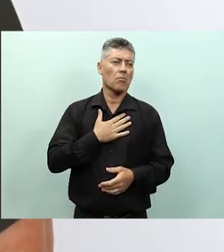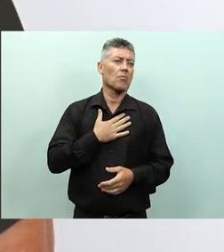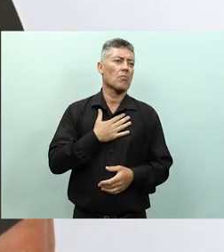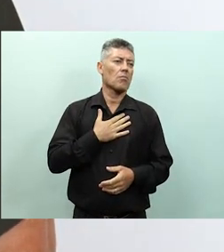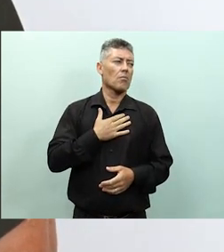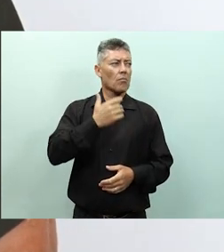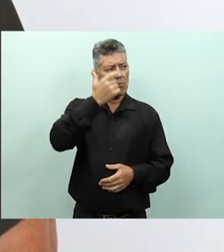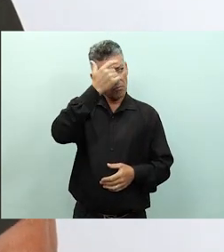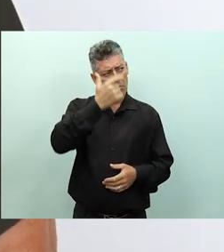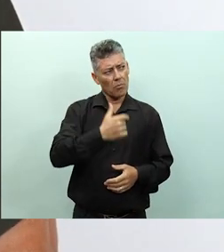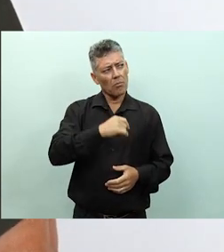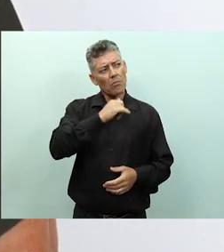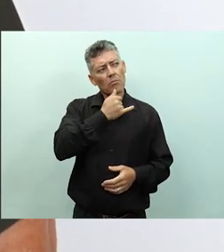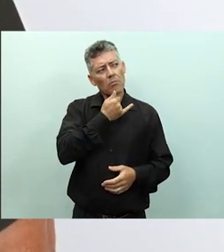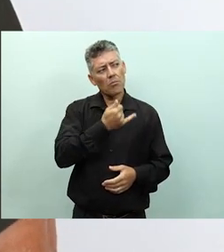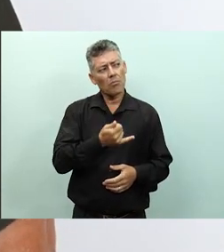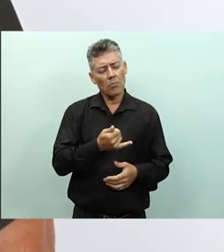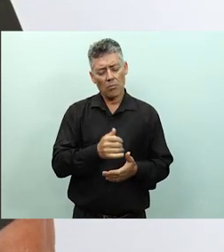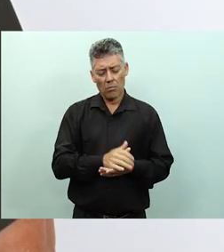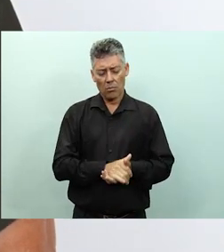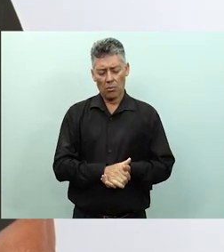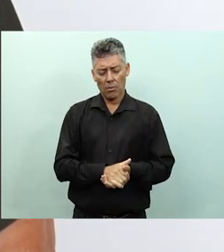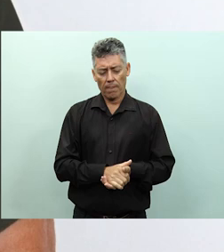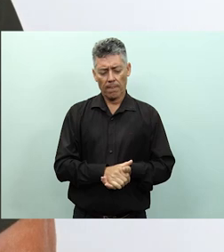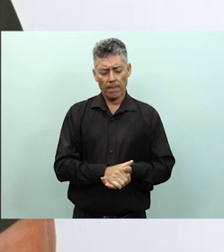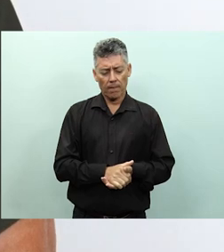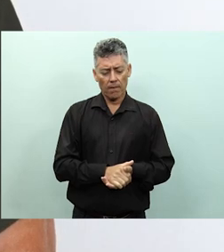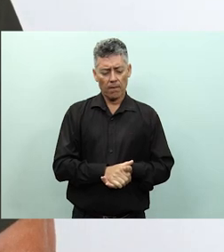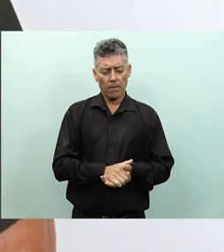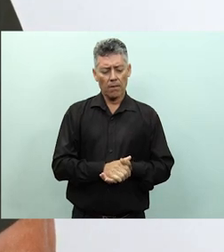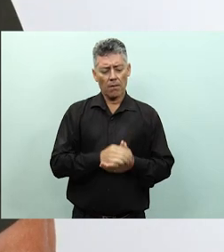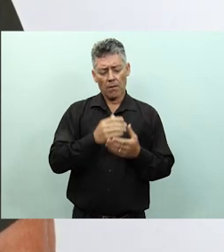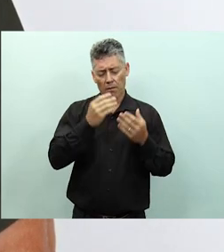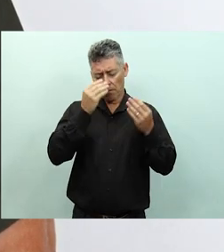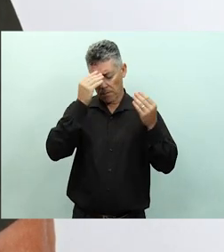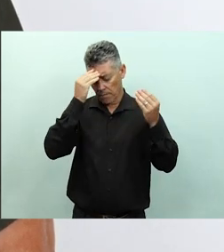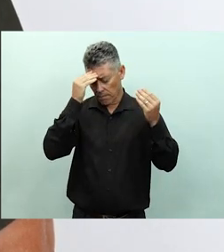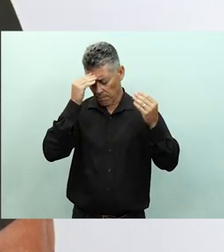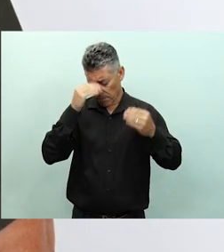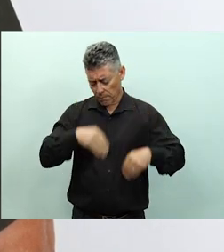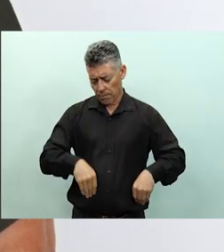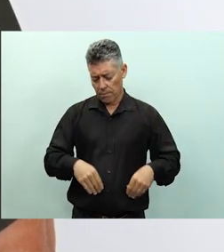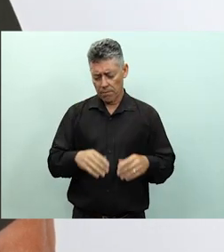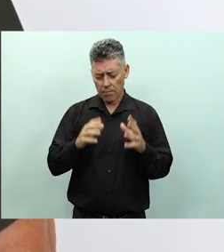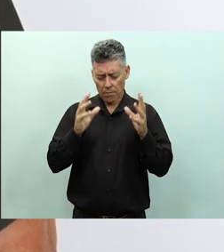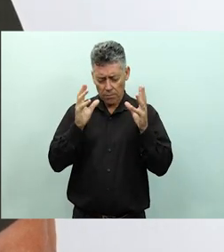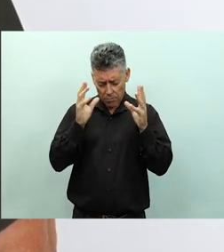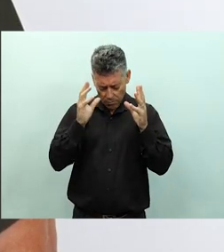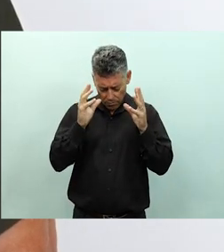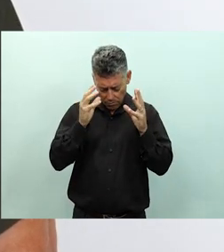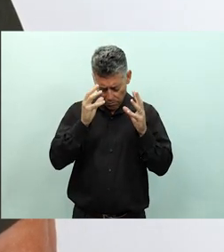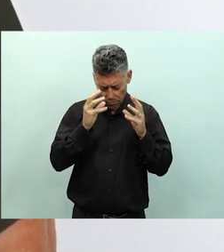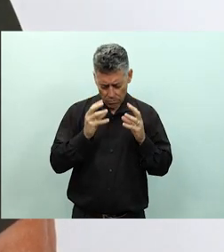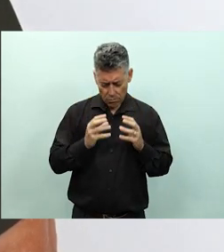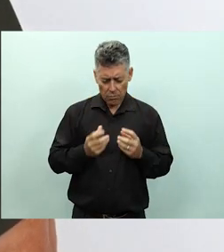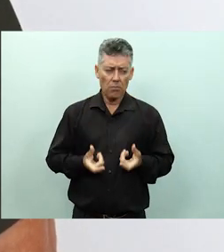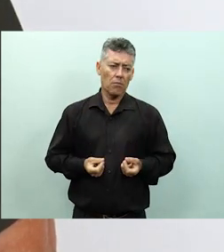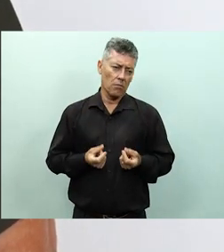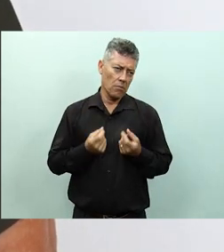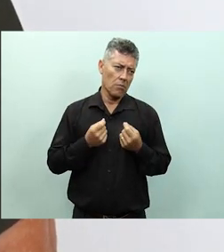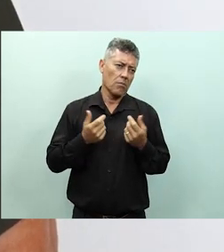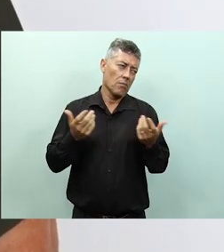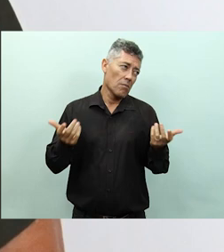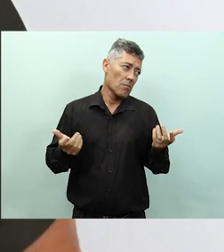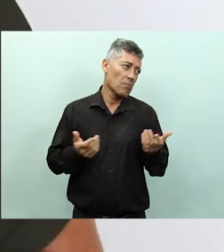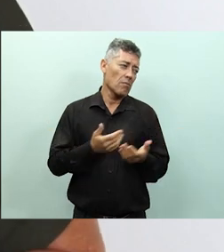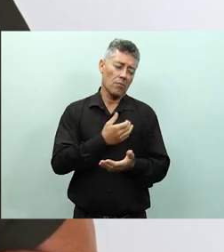tinha forças. Foi muito triste mesmo. Ela definhou e, infelizmente, é uma